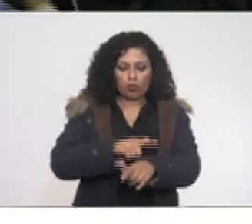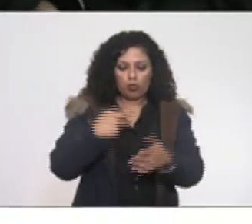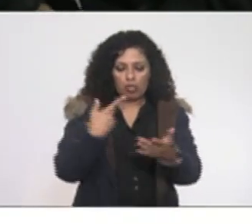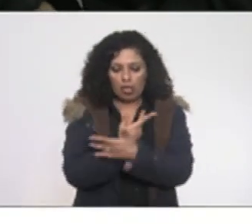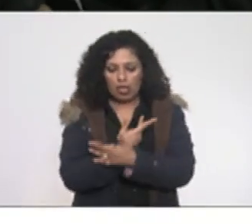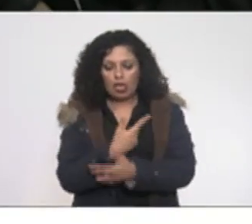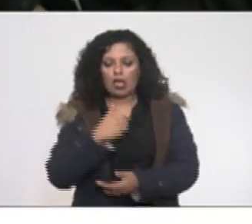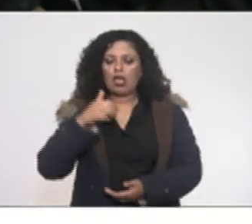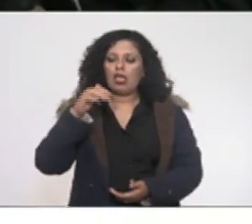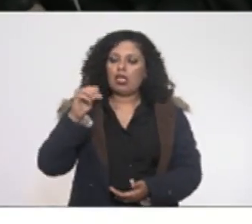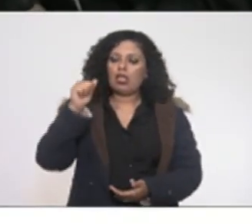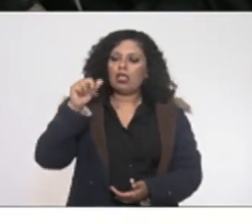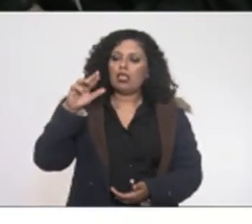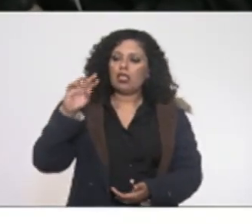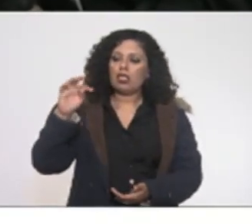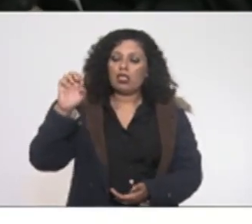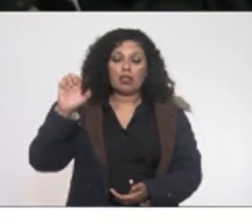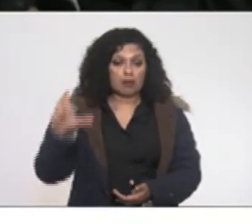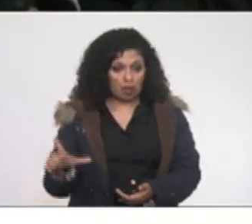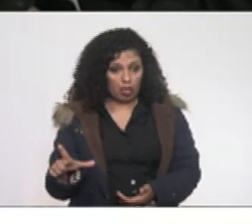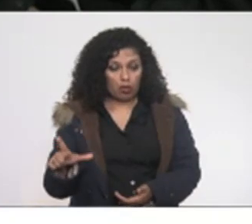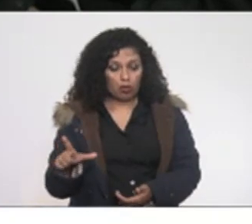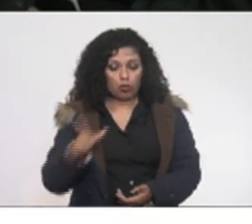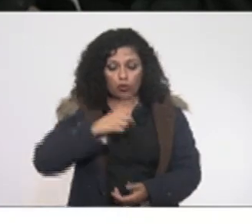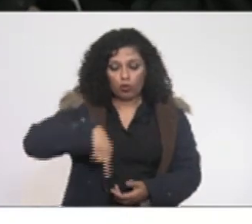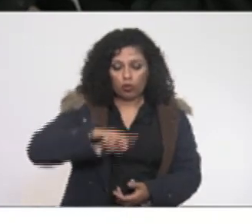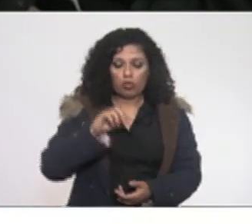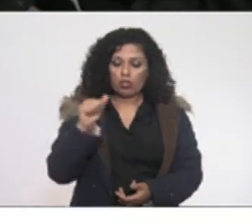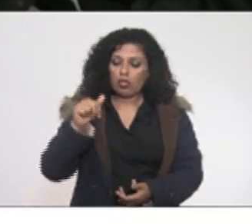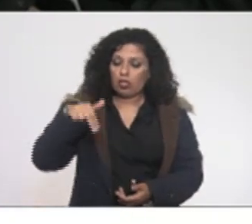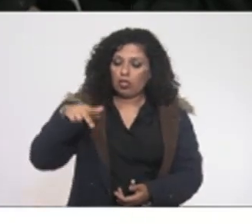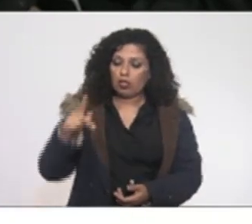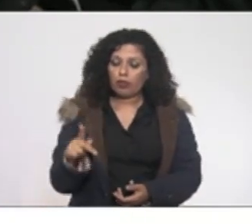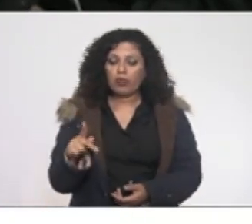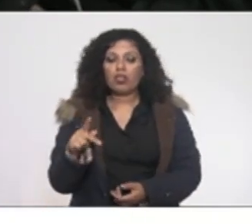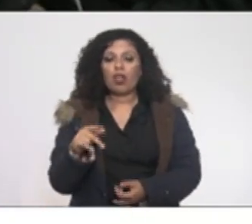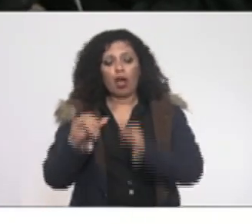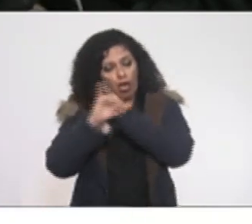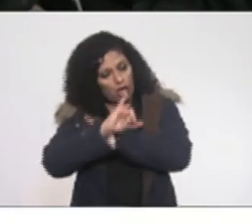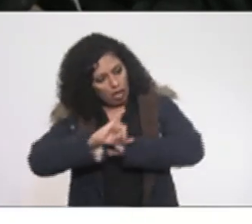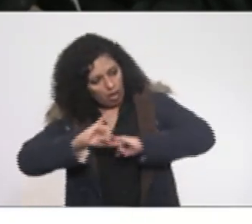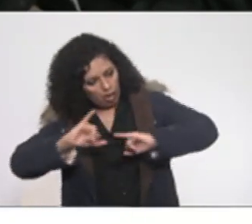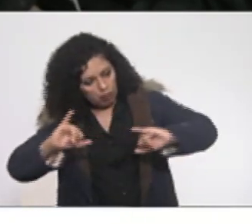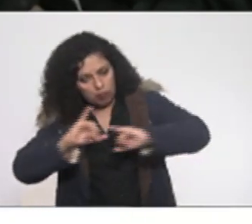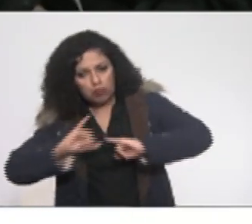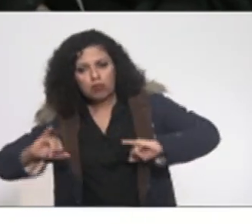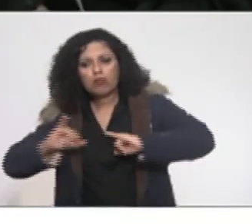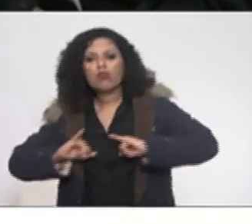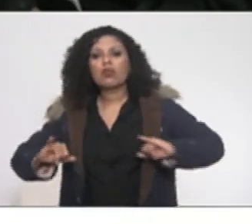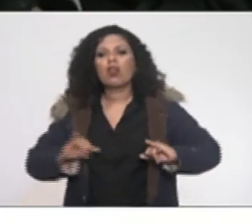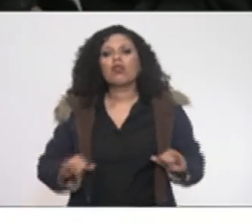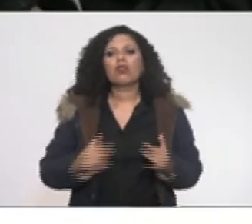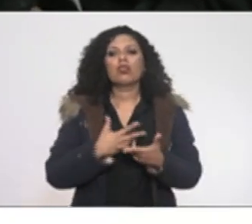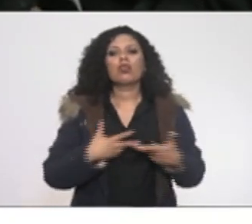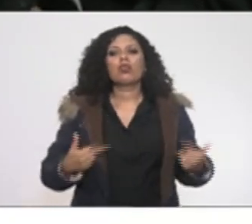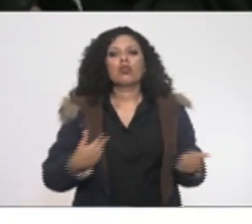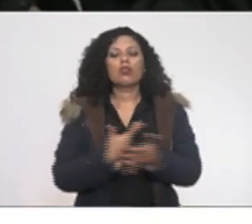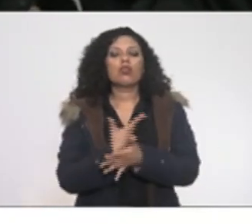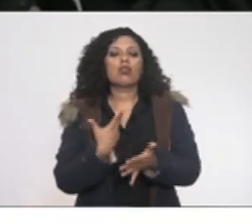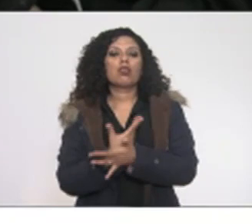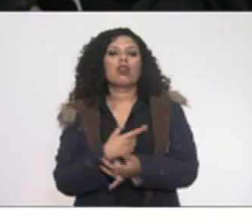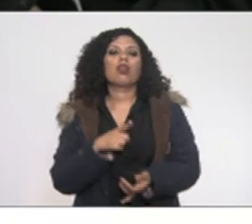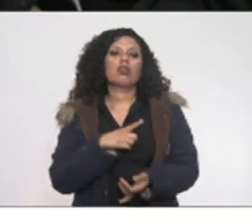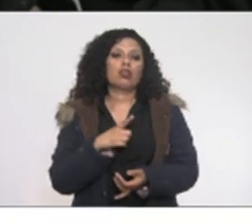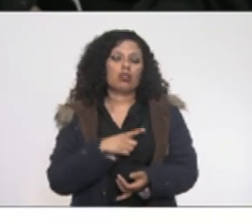o que a ANP faz é denunciar esses órgãos, oficiar esses órgãos, como a ANP fez ano passado. Oficiou quanto às refinarias, oficiou quanto ao gás natural. A